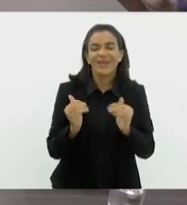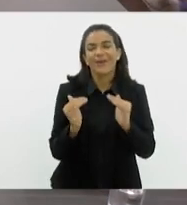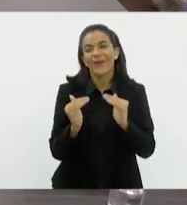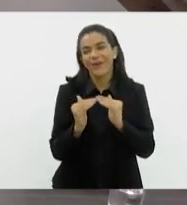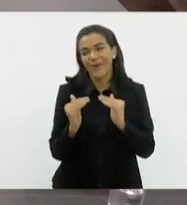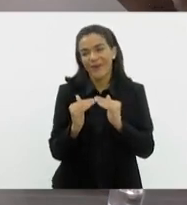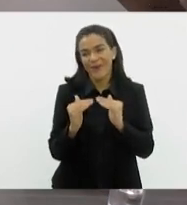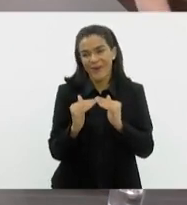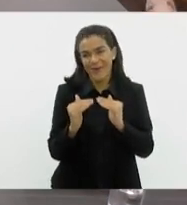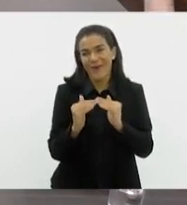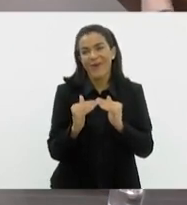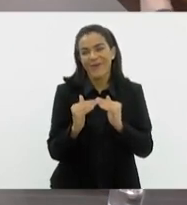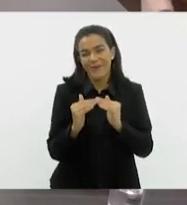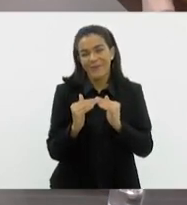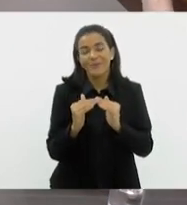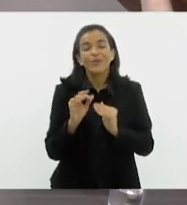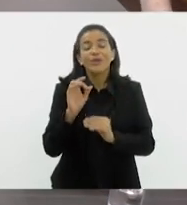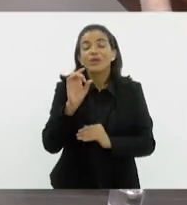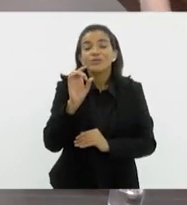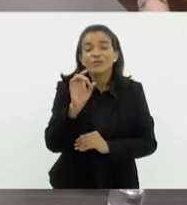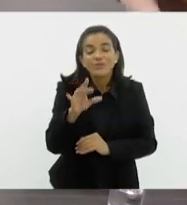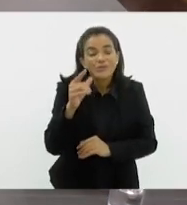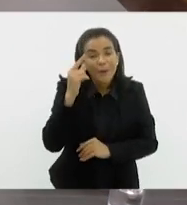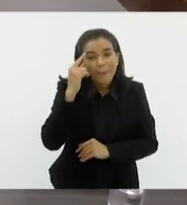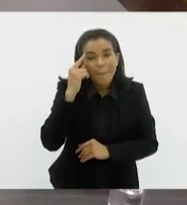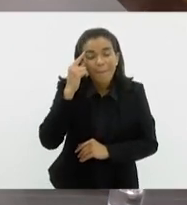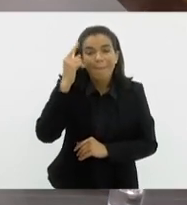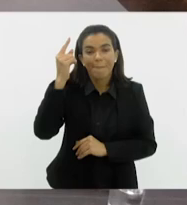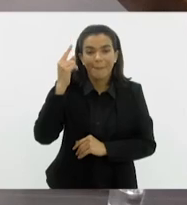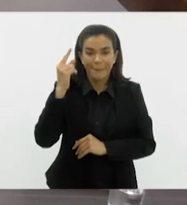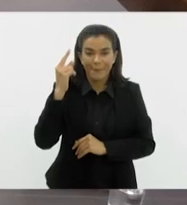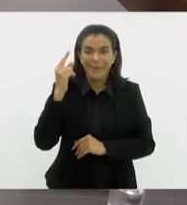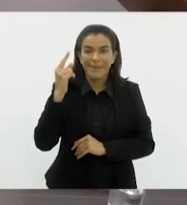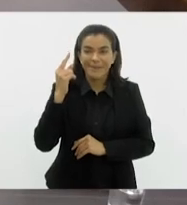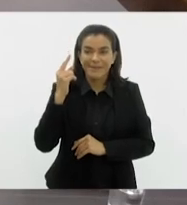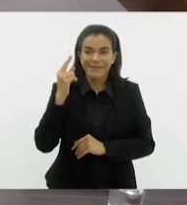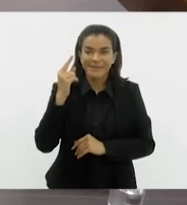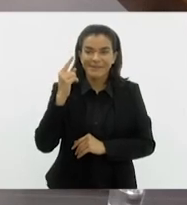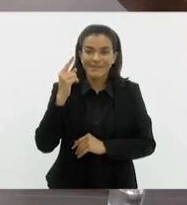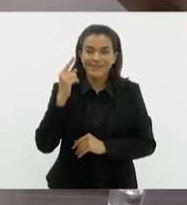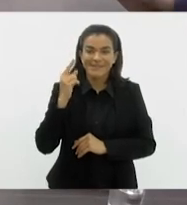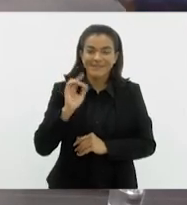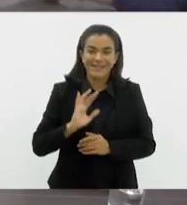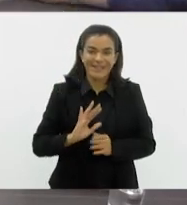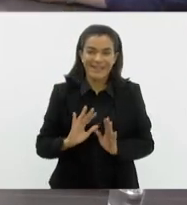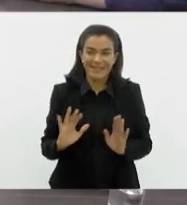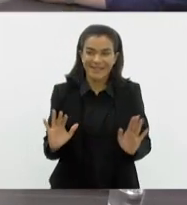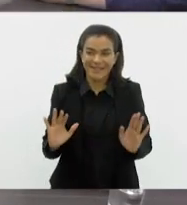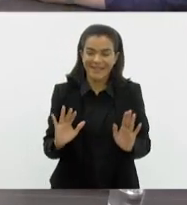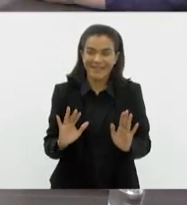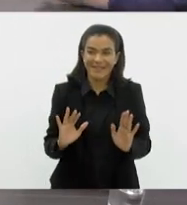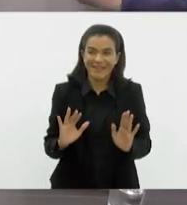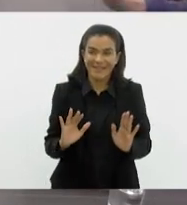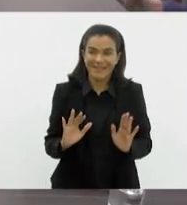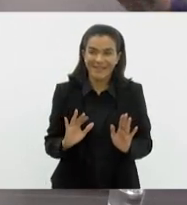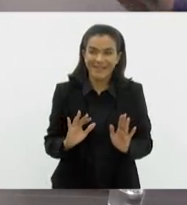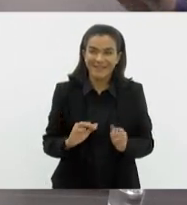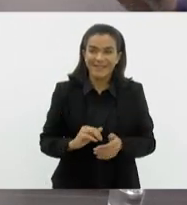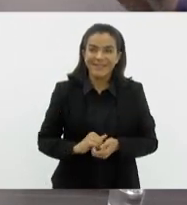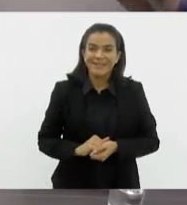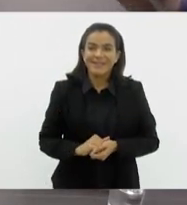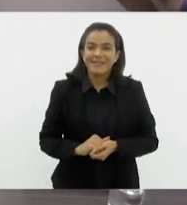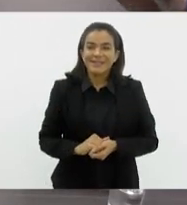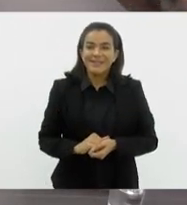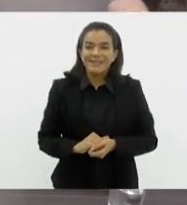em vista do adiantado. Mas só para pensar... Voto, por mais inusitado, acompanha o deputado Serafini. Mas depois a